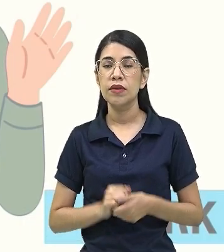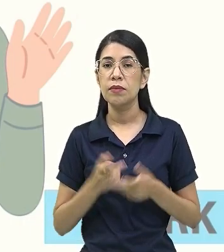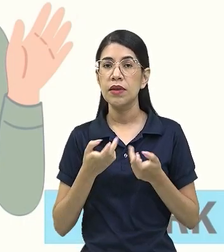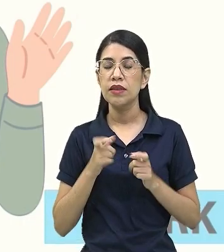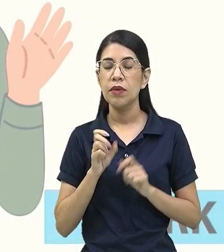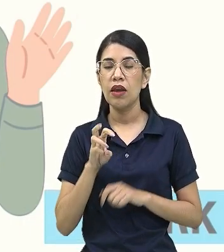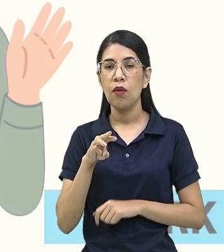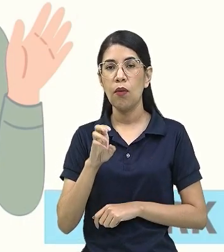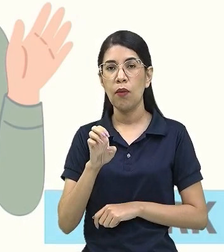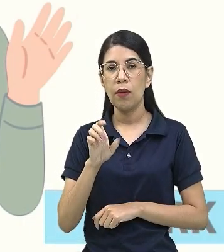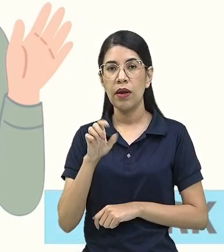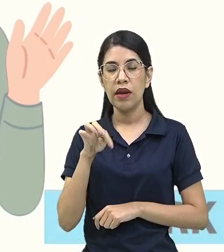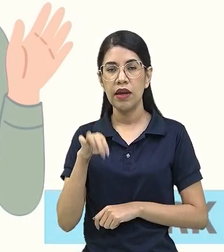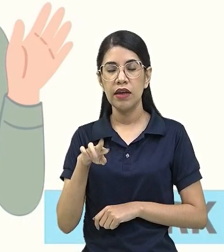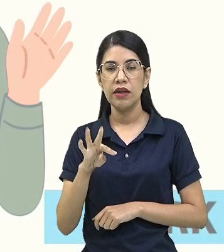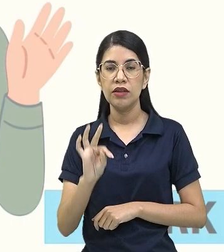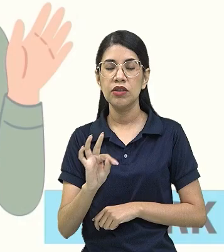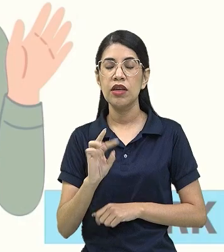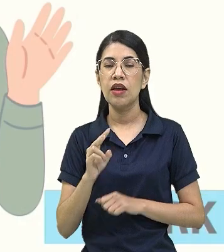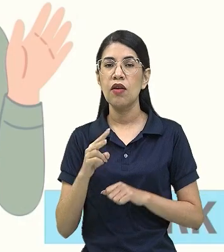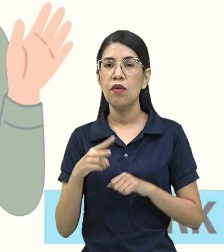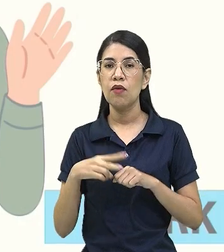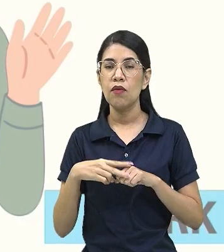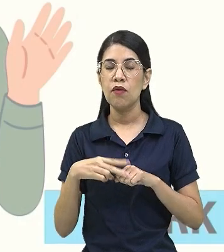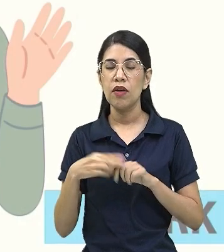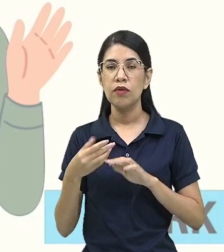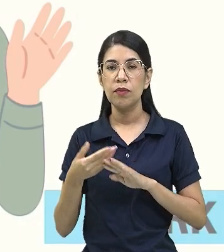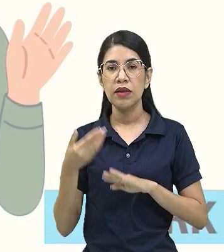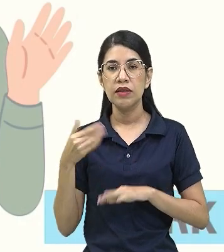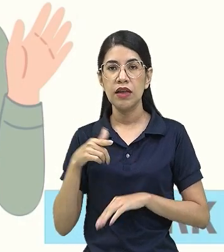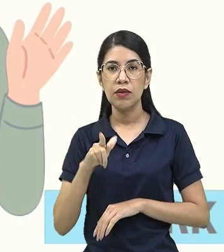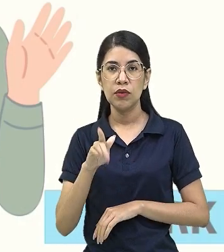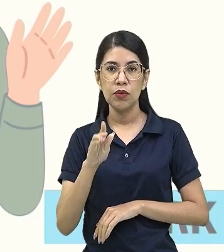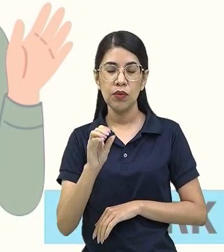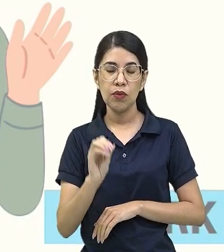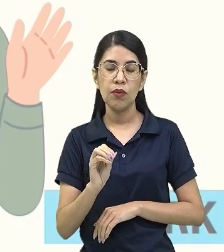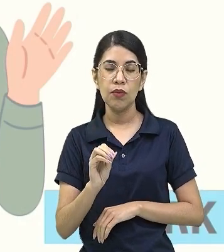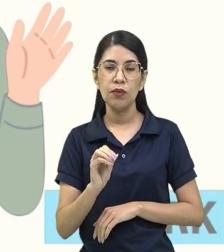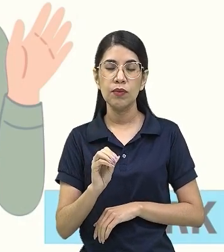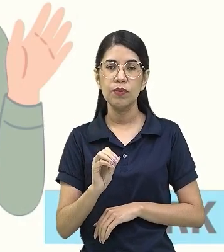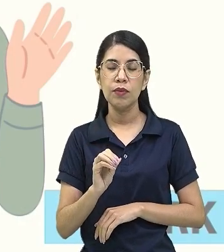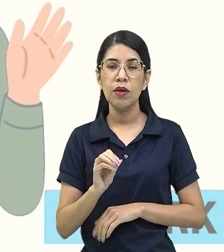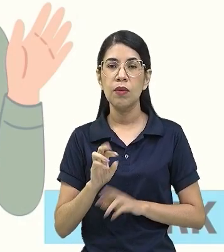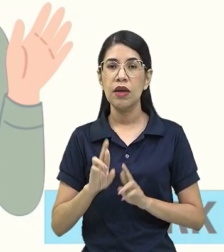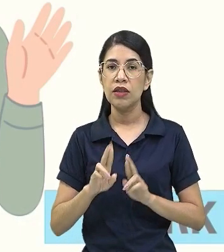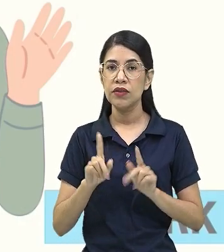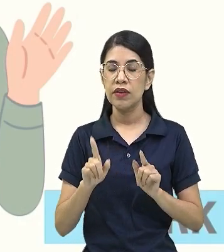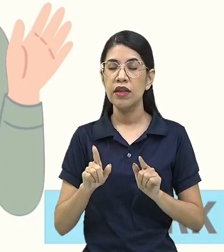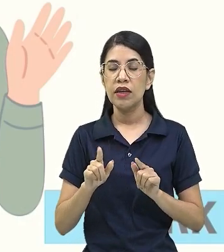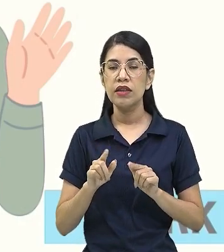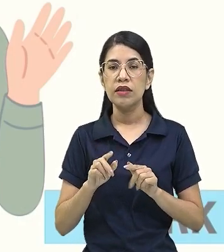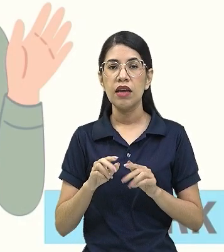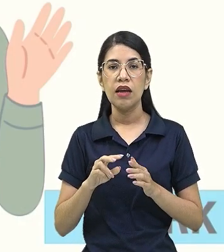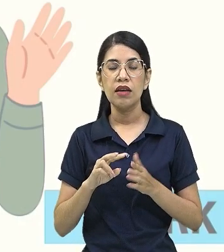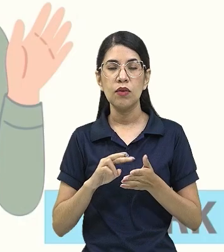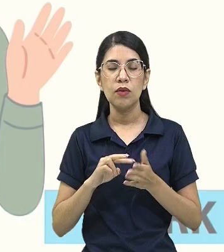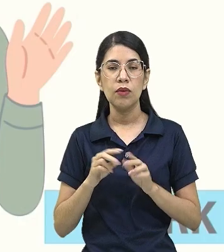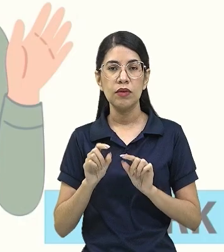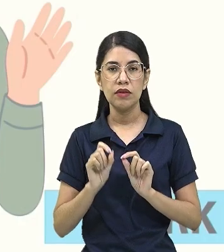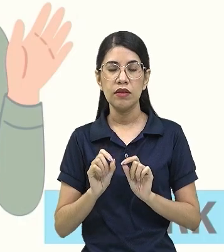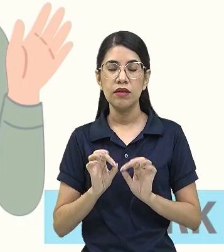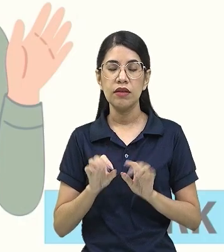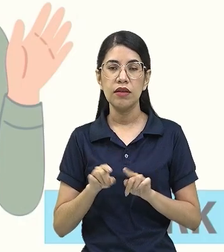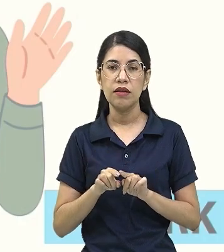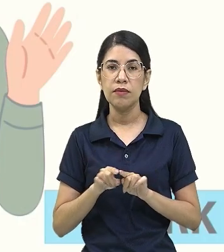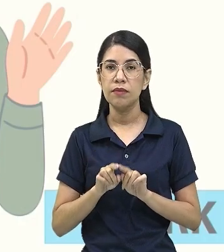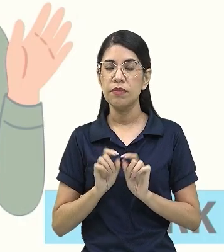o went é o passado do verbo go, né? Ele é irregular, por isso que ele é diferente assim. Então, I went to the